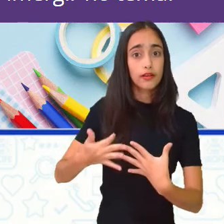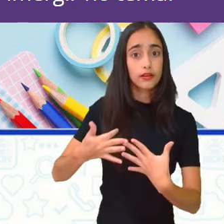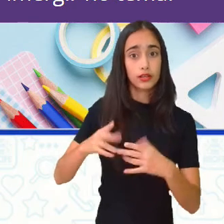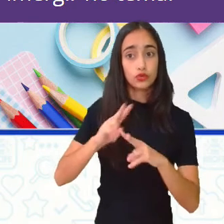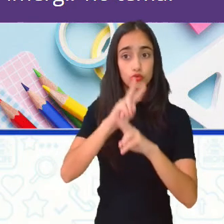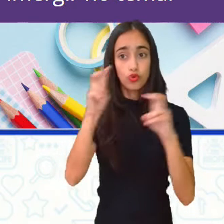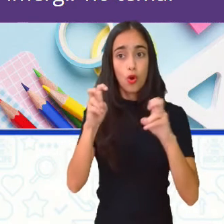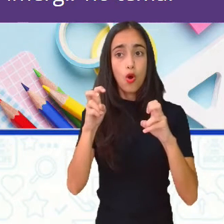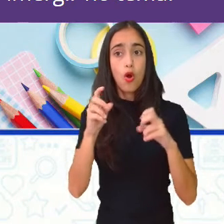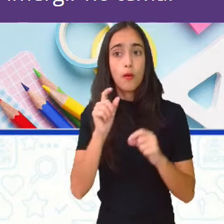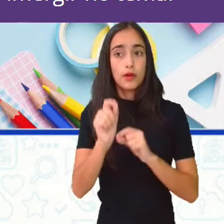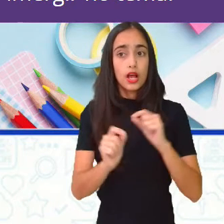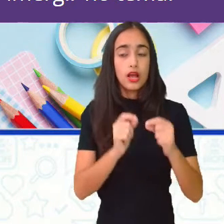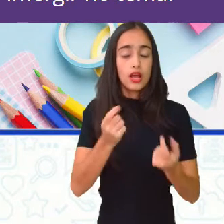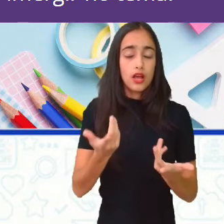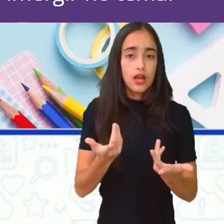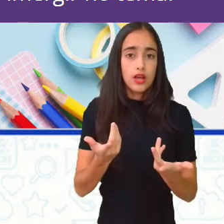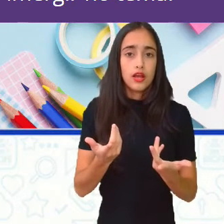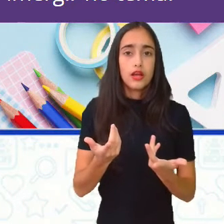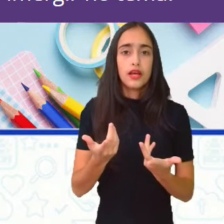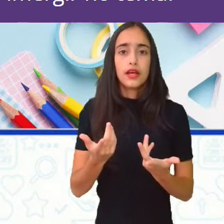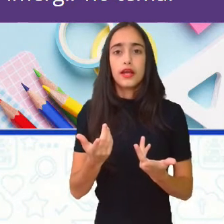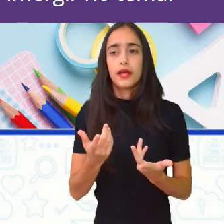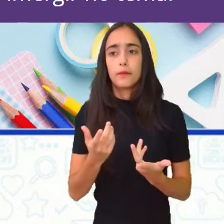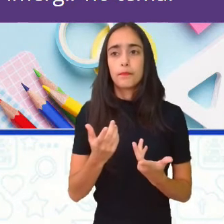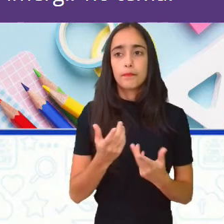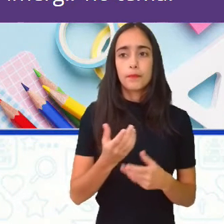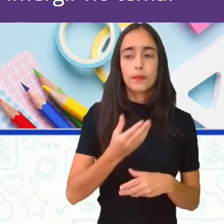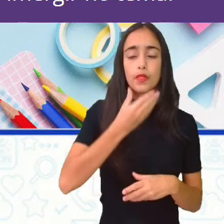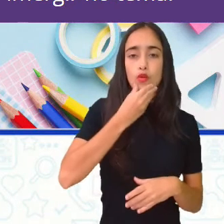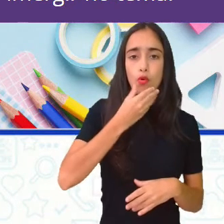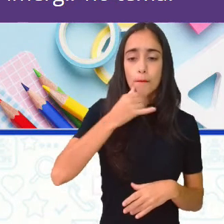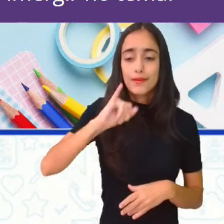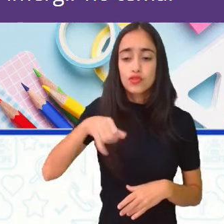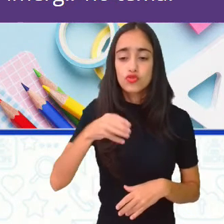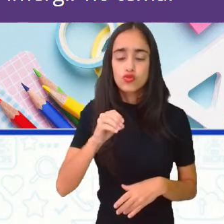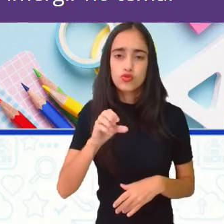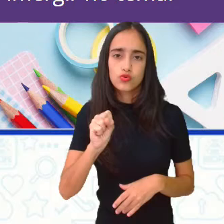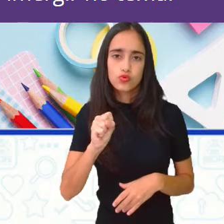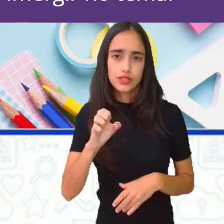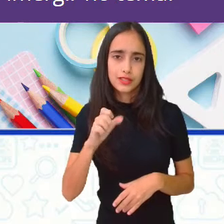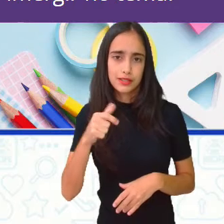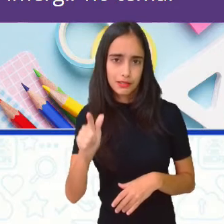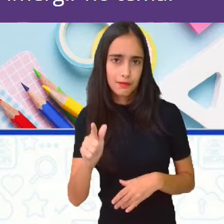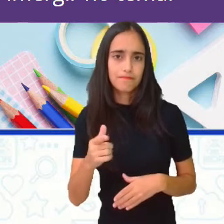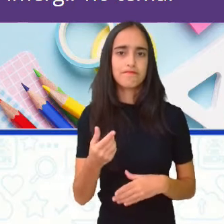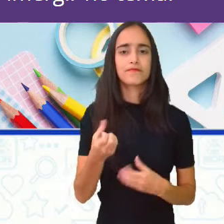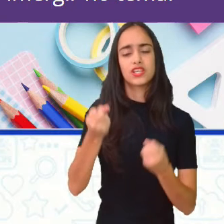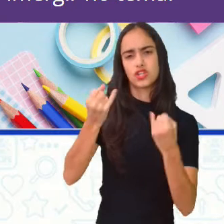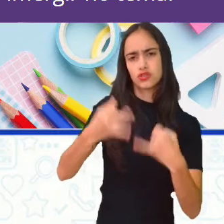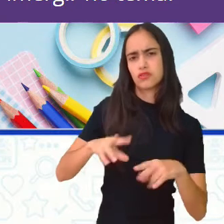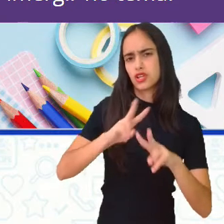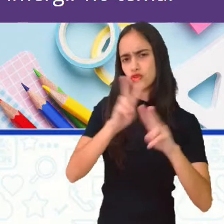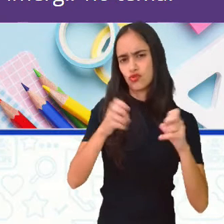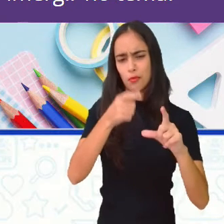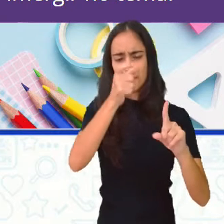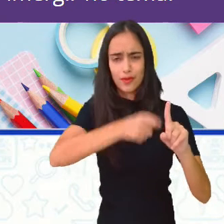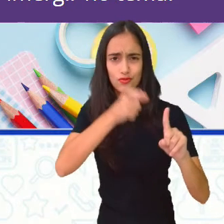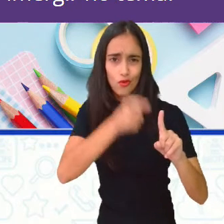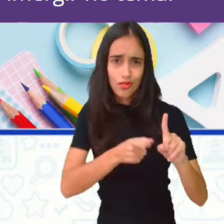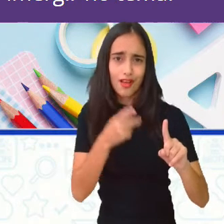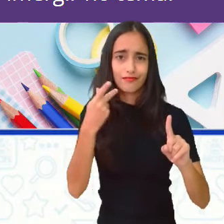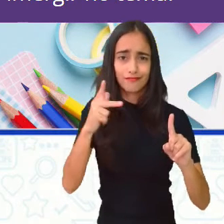sobre José de Alencar, e estava falando sobre as personagens dele. E aí